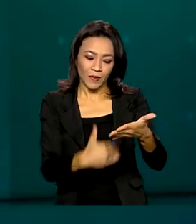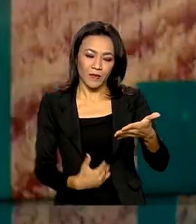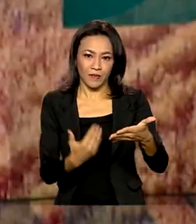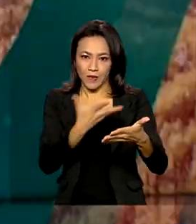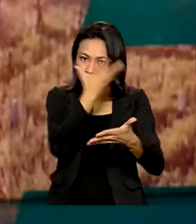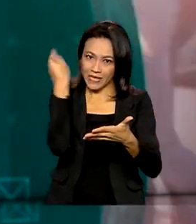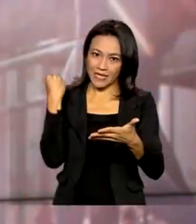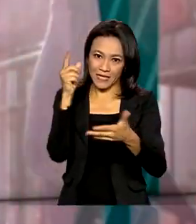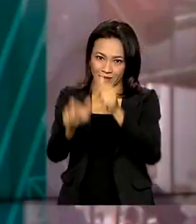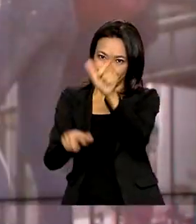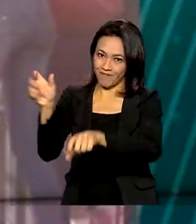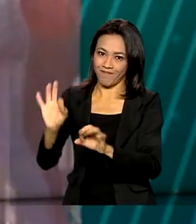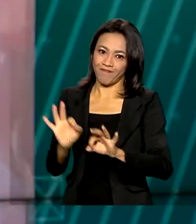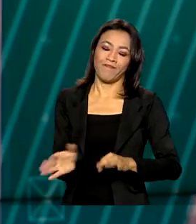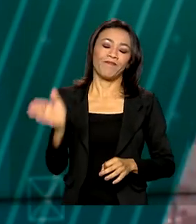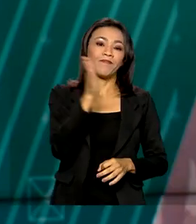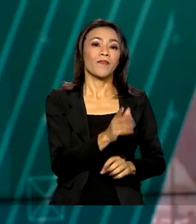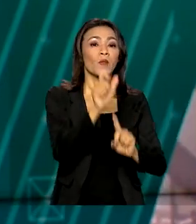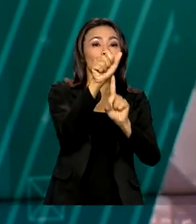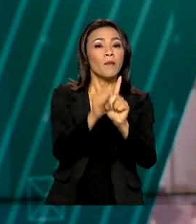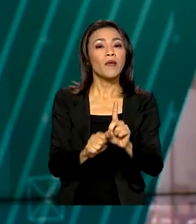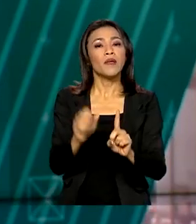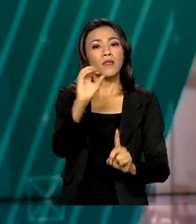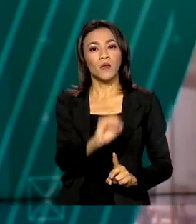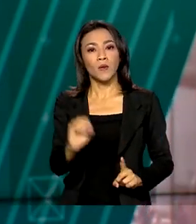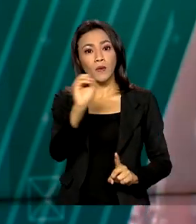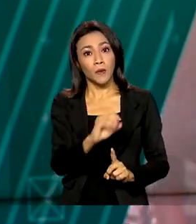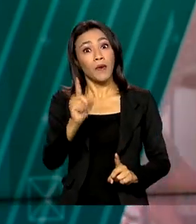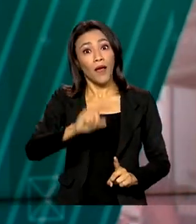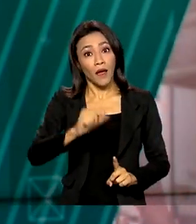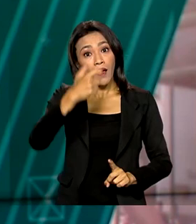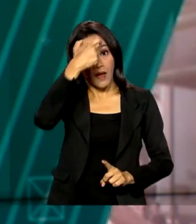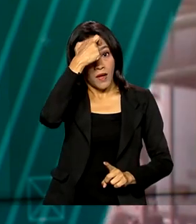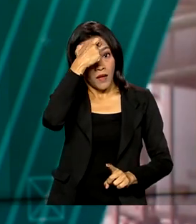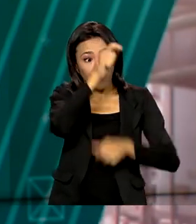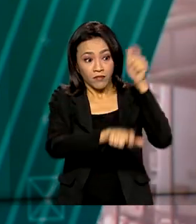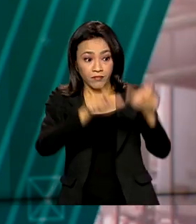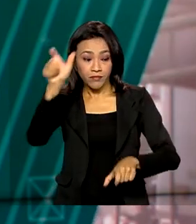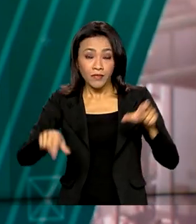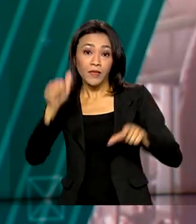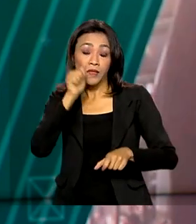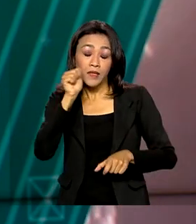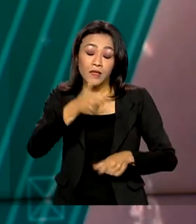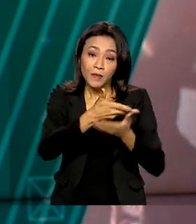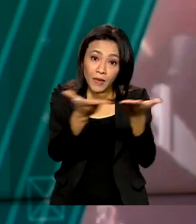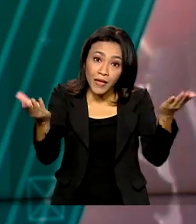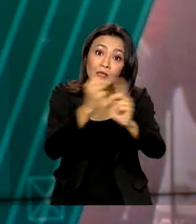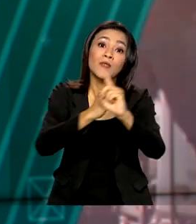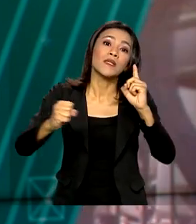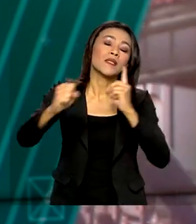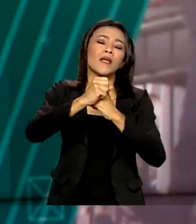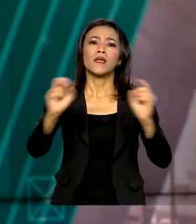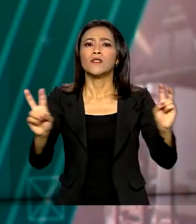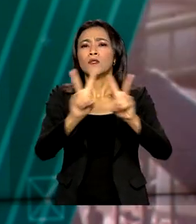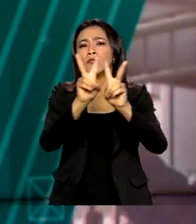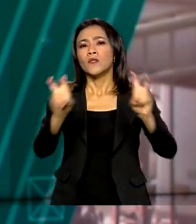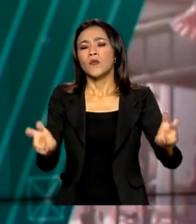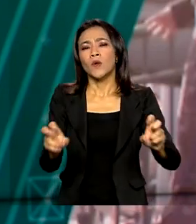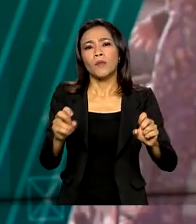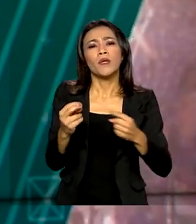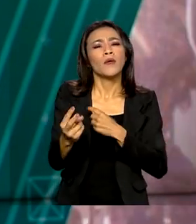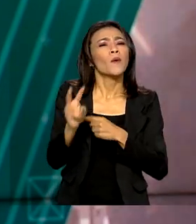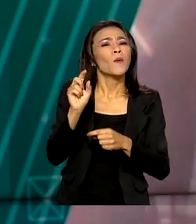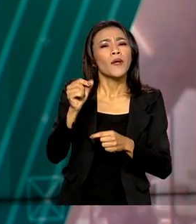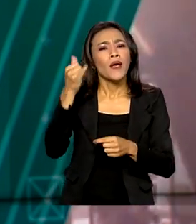outubro é o mês dedicado a conscientização das mulheres e da sociedade sobre a importância da prevenção e do